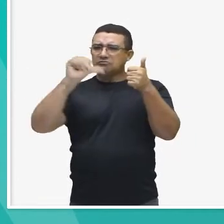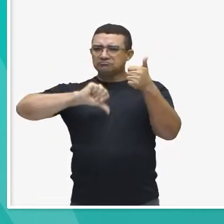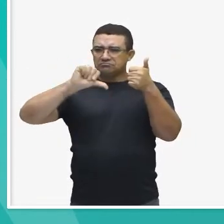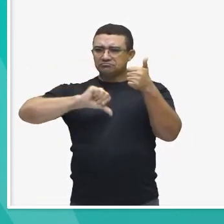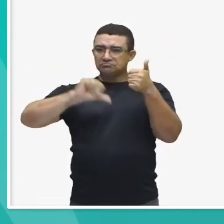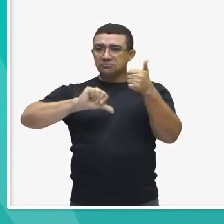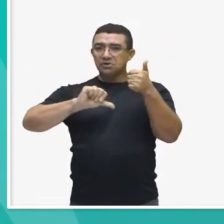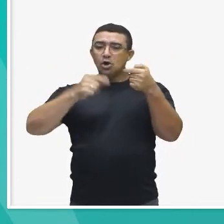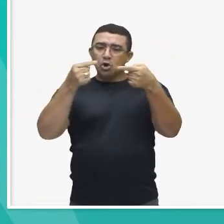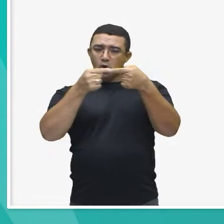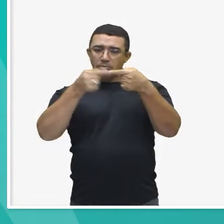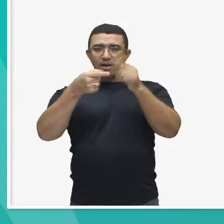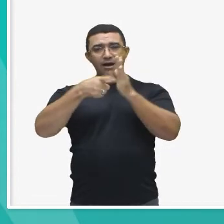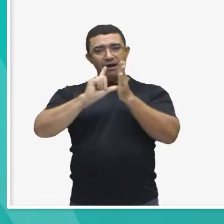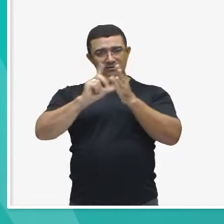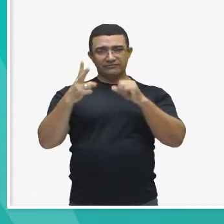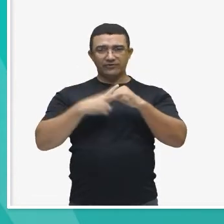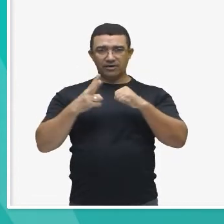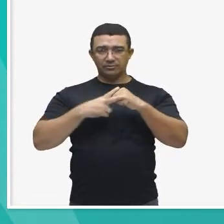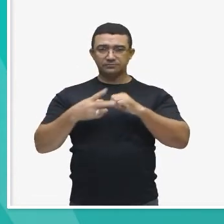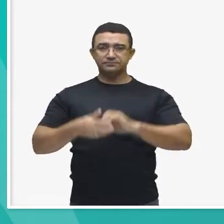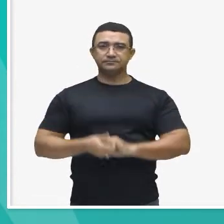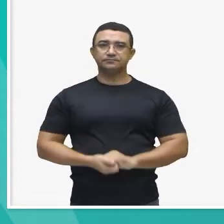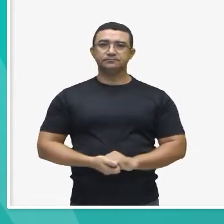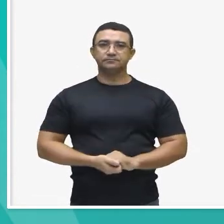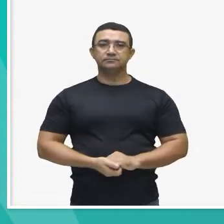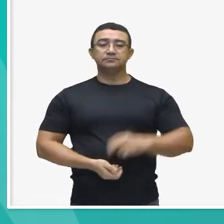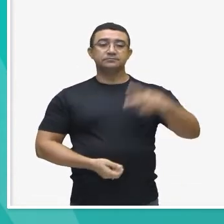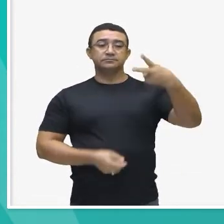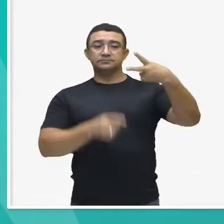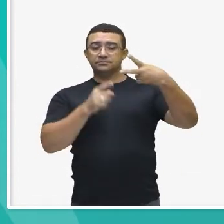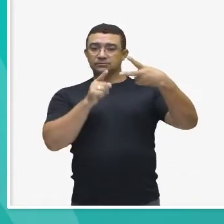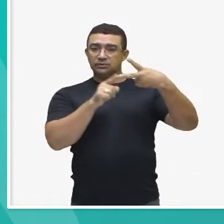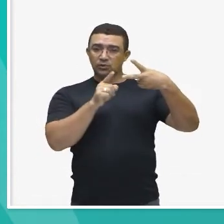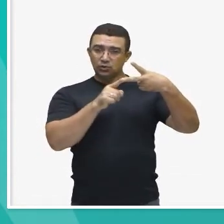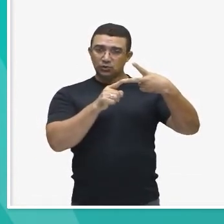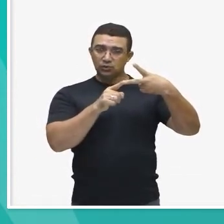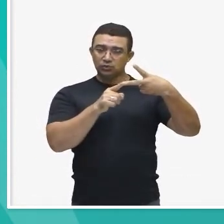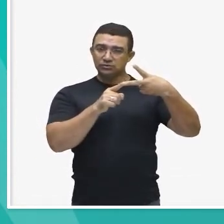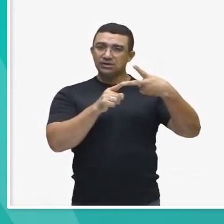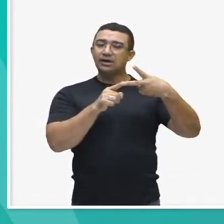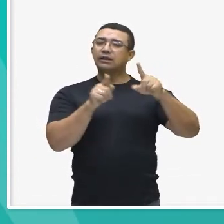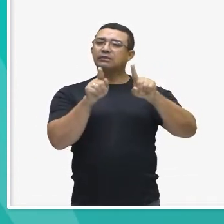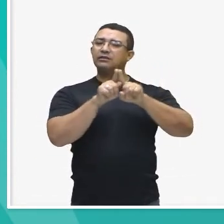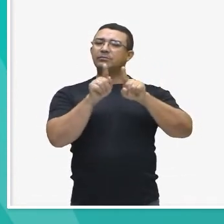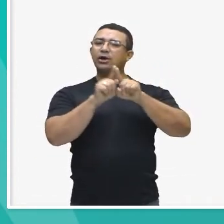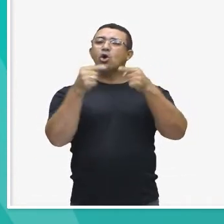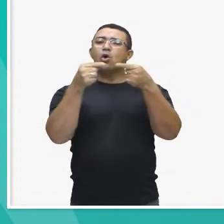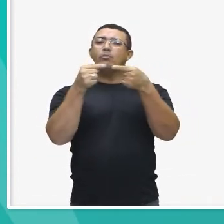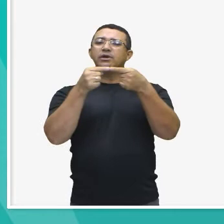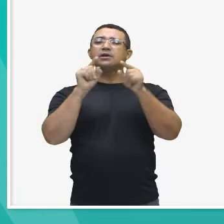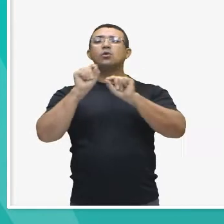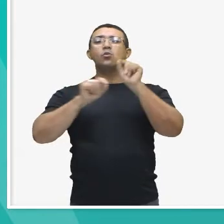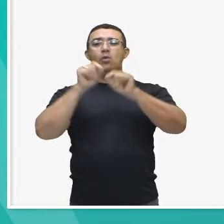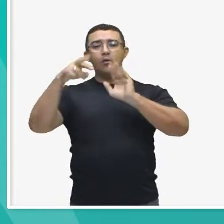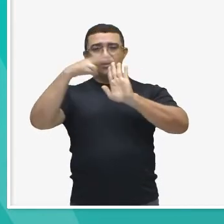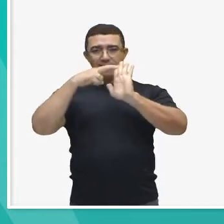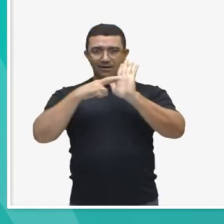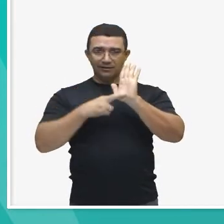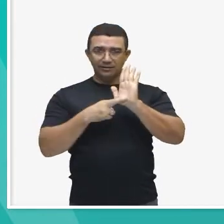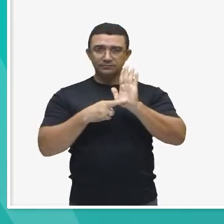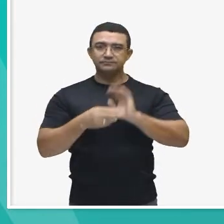do verbo. Segundo, com conjunções subordinativas, né? Então, nós temos aí